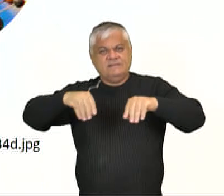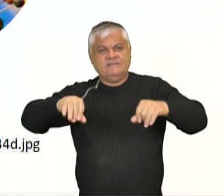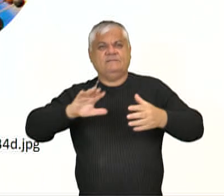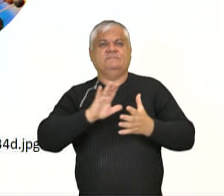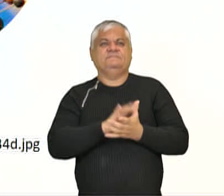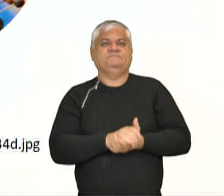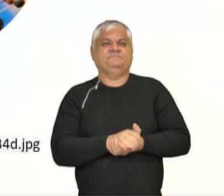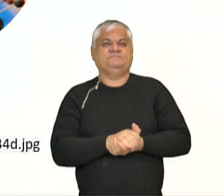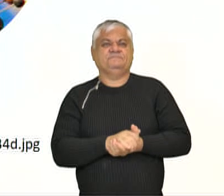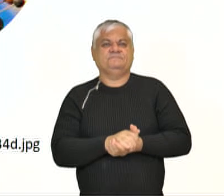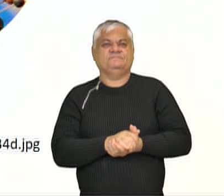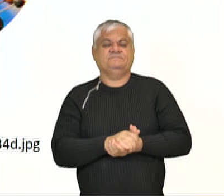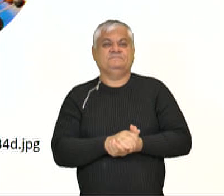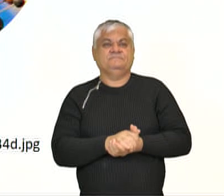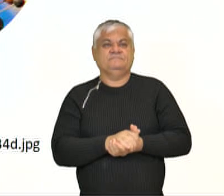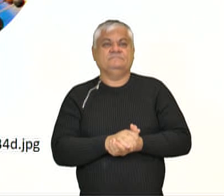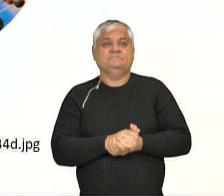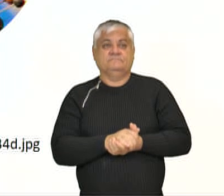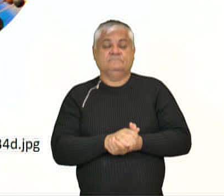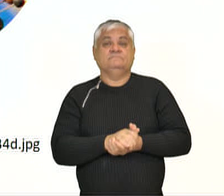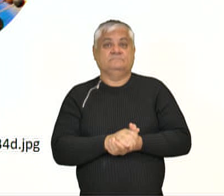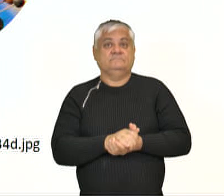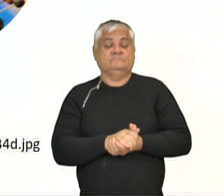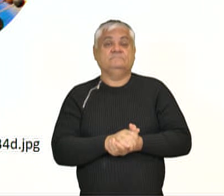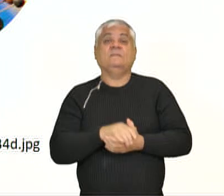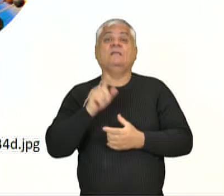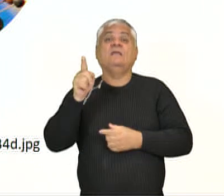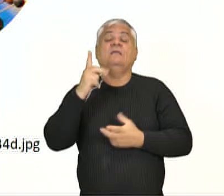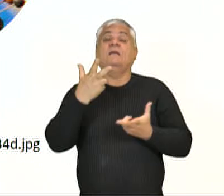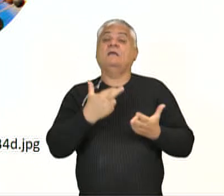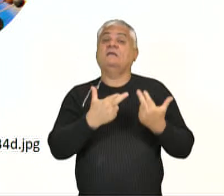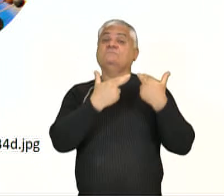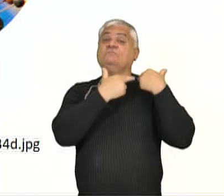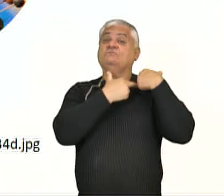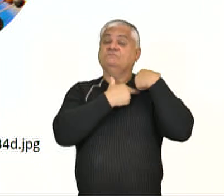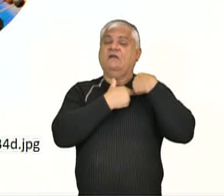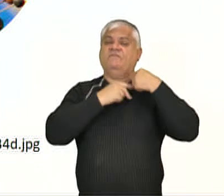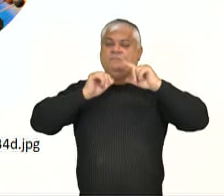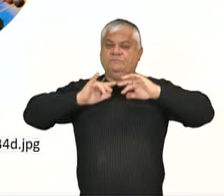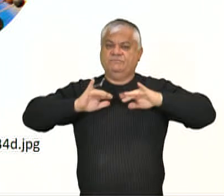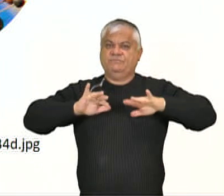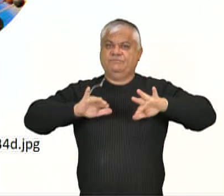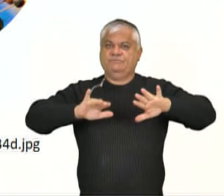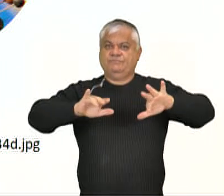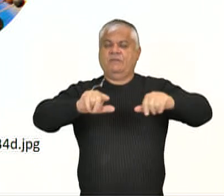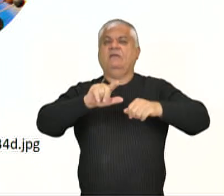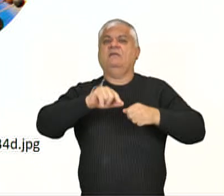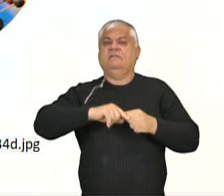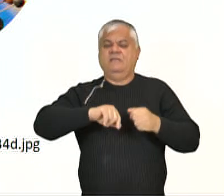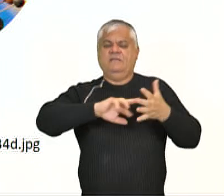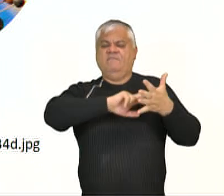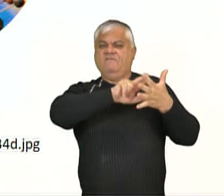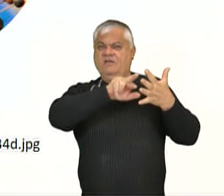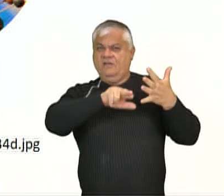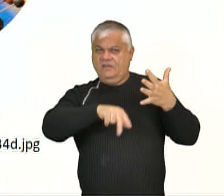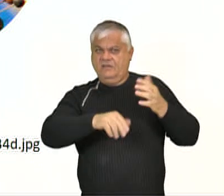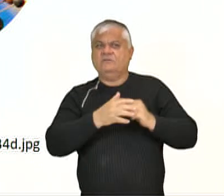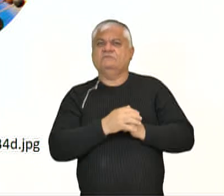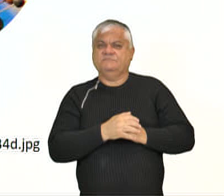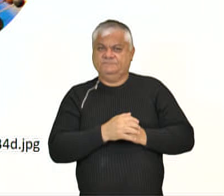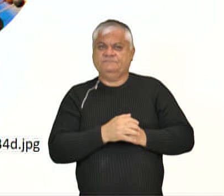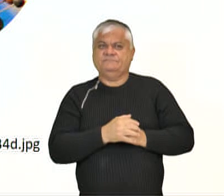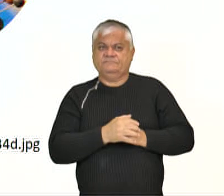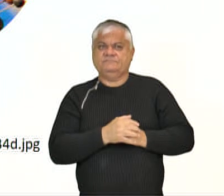ok? Os agentes da dispersão, né, das sementes são diversos. E a gente, inclusive